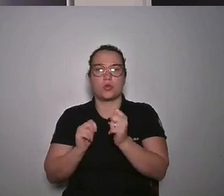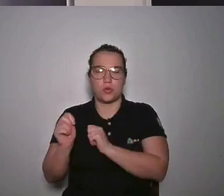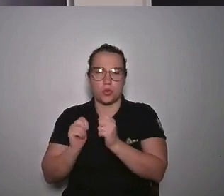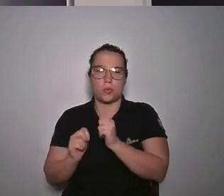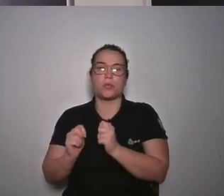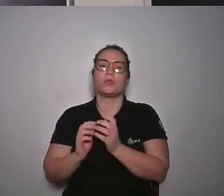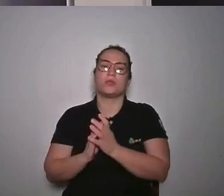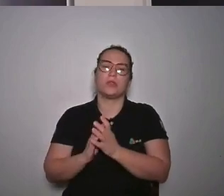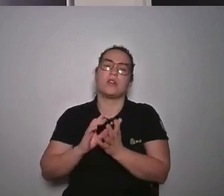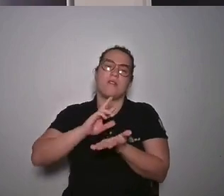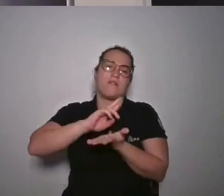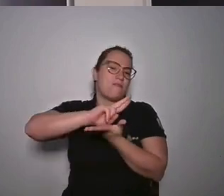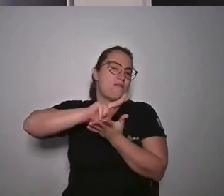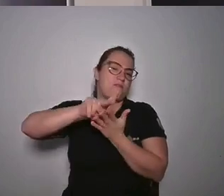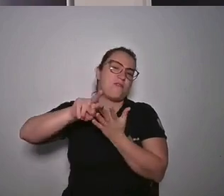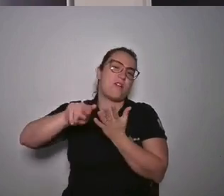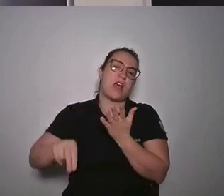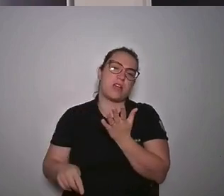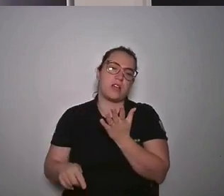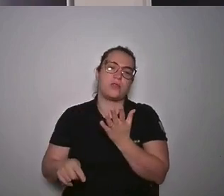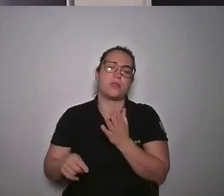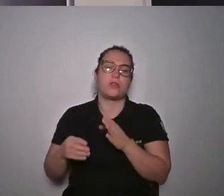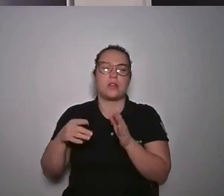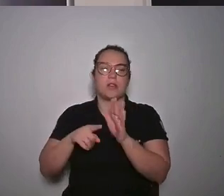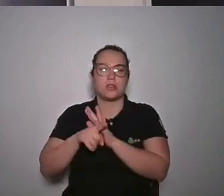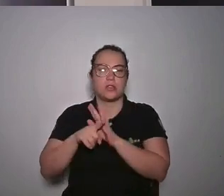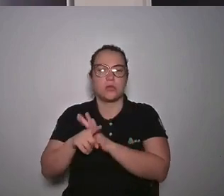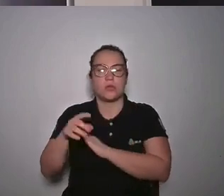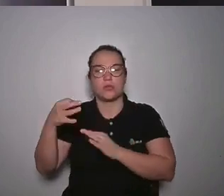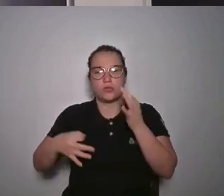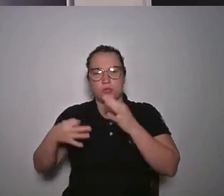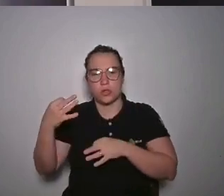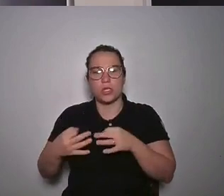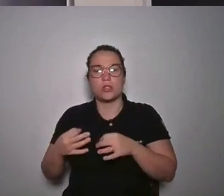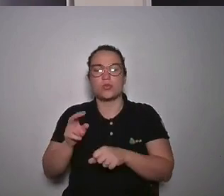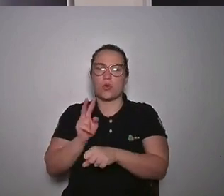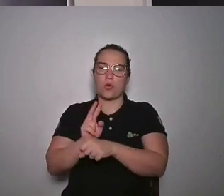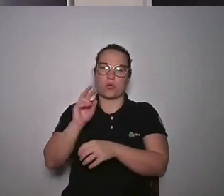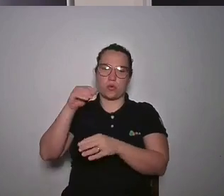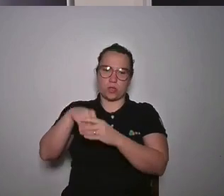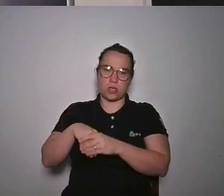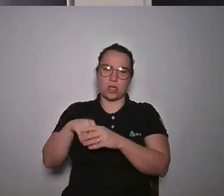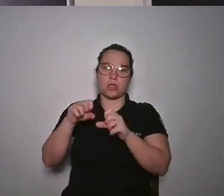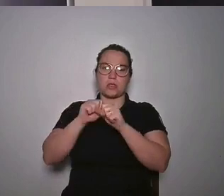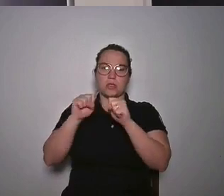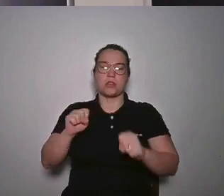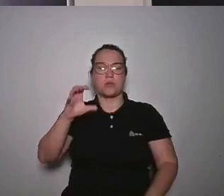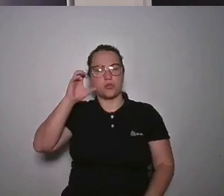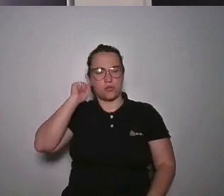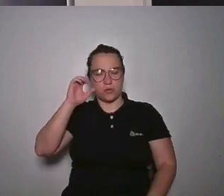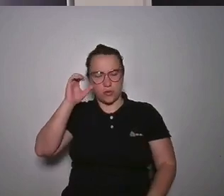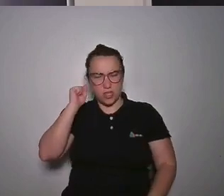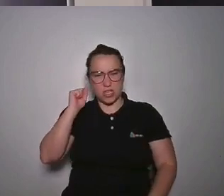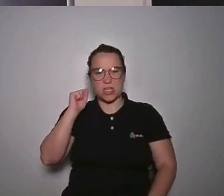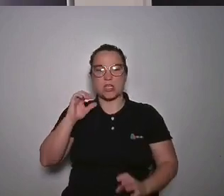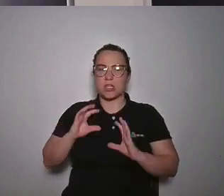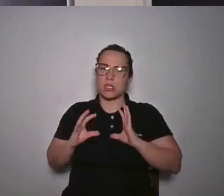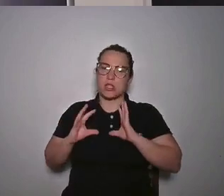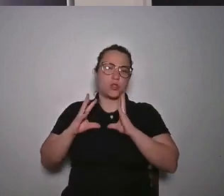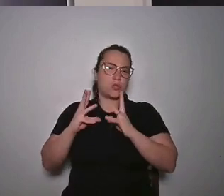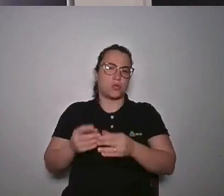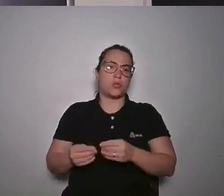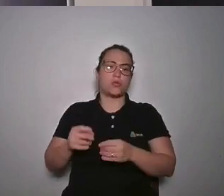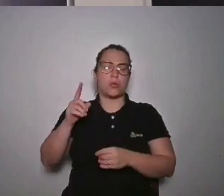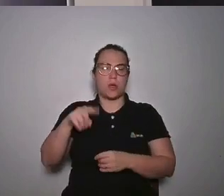diante. São vários, assessoramento jurídico, sistema de controle interno, sistema de ouvidoria. Tudo isso é